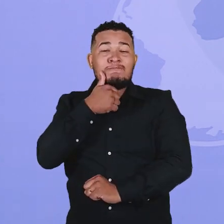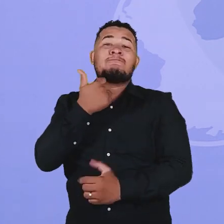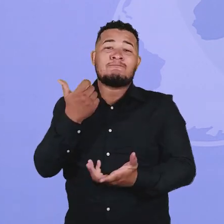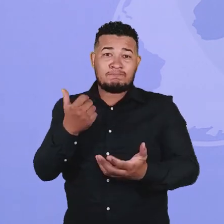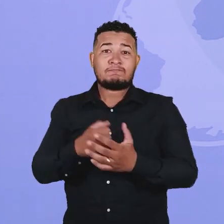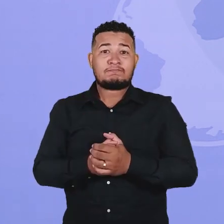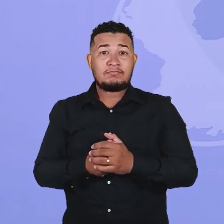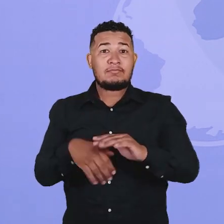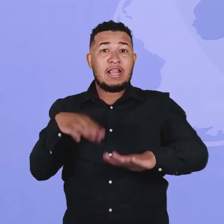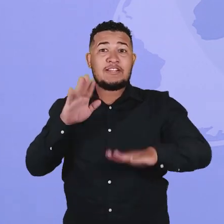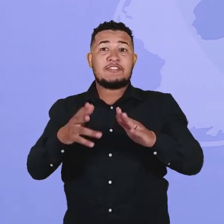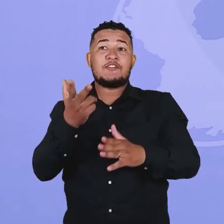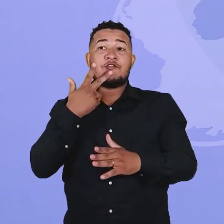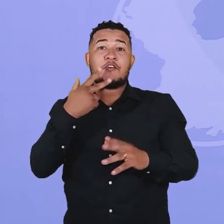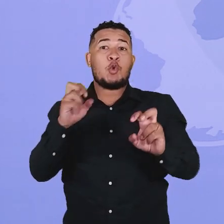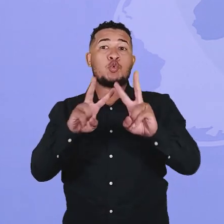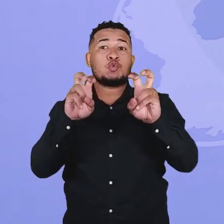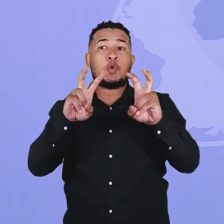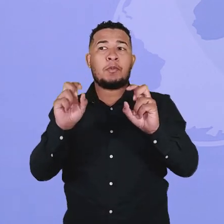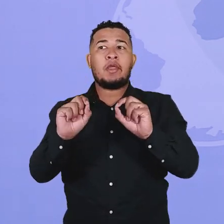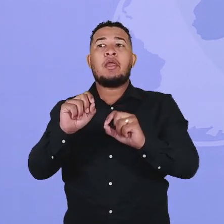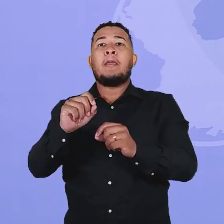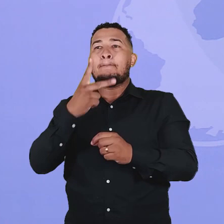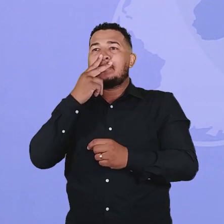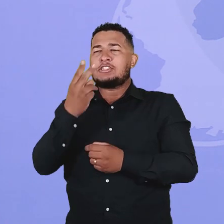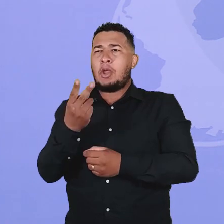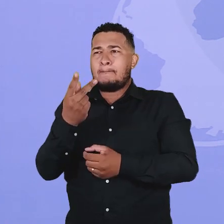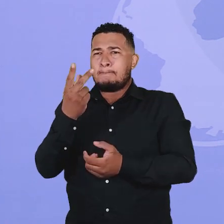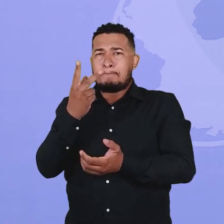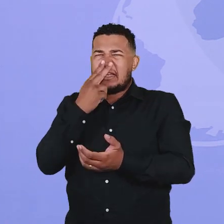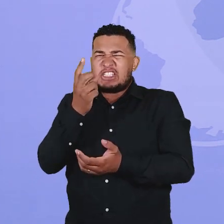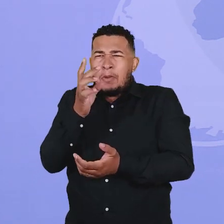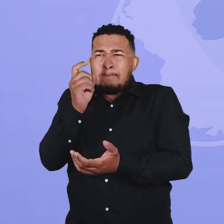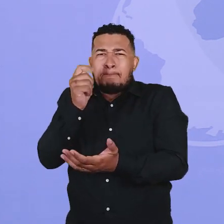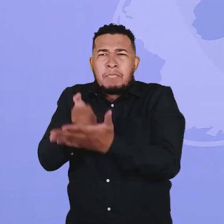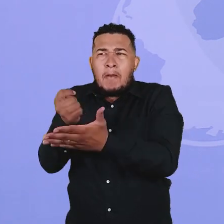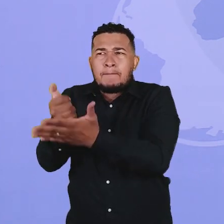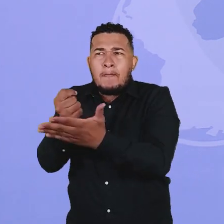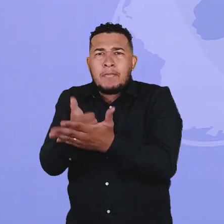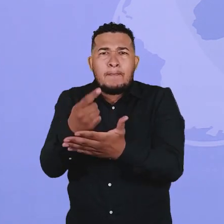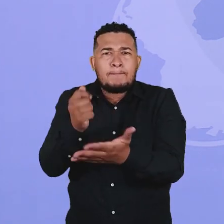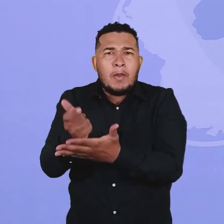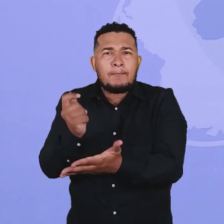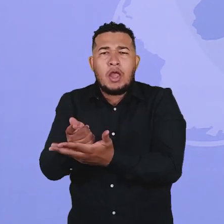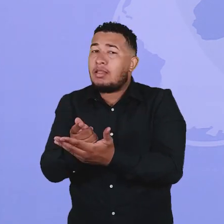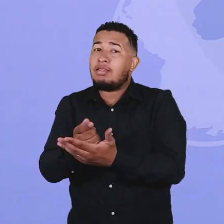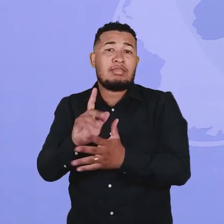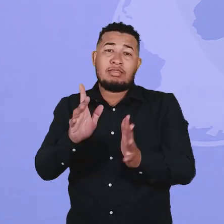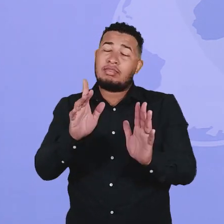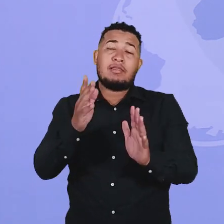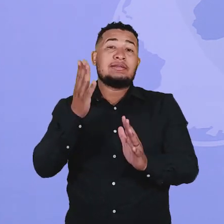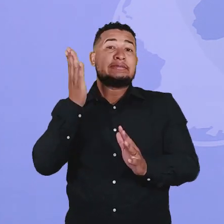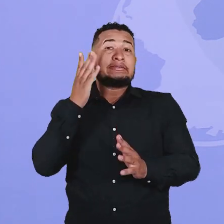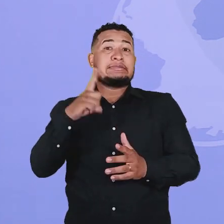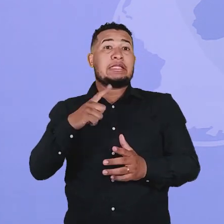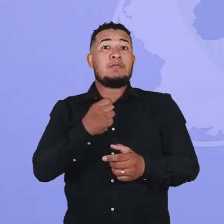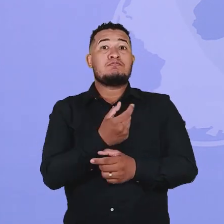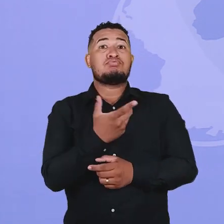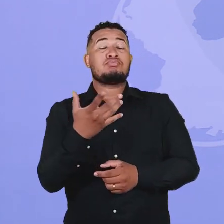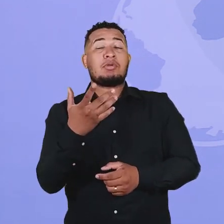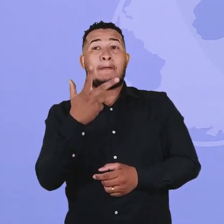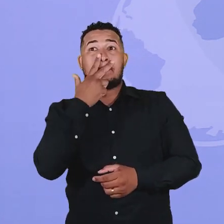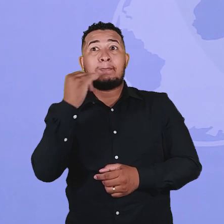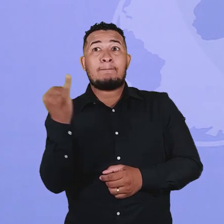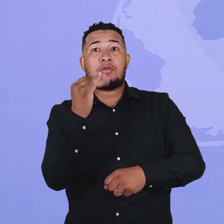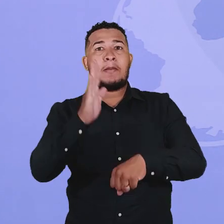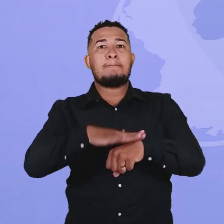isso. E muitas vezes, quando falamos de investimento, falamos em valor monetário, mas não é. Um dos maiores ativos que nós temos hoje na sociedade é